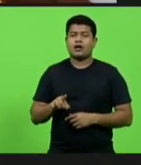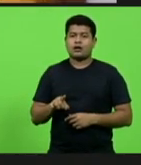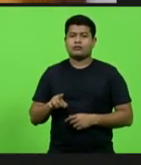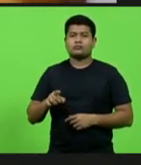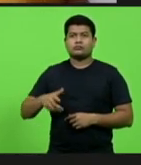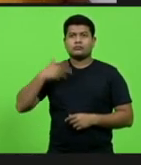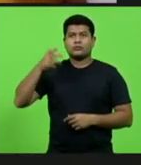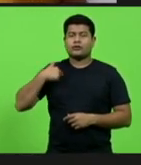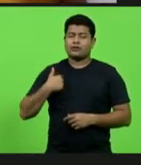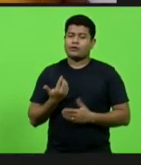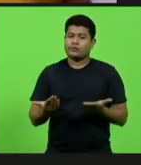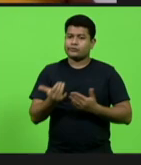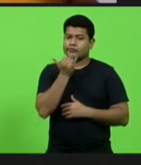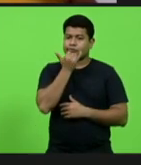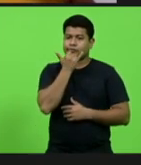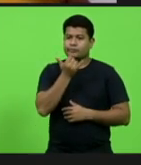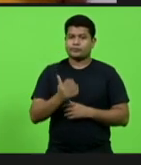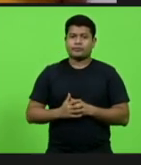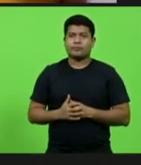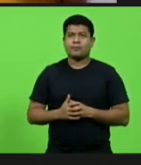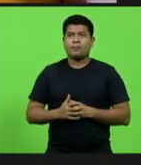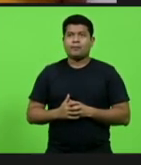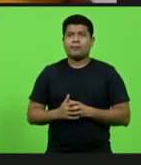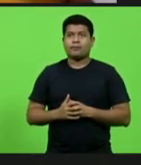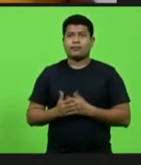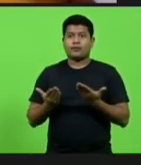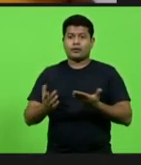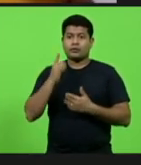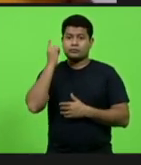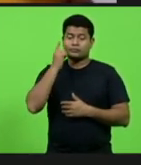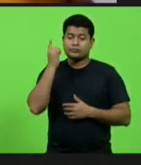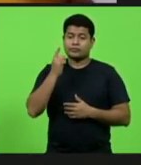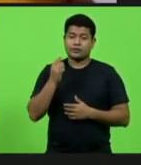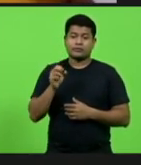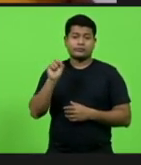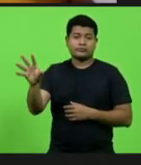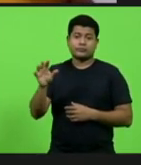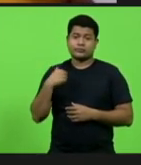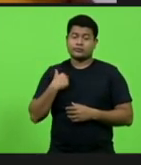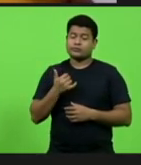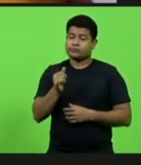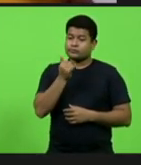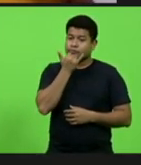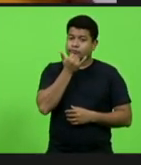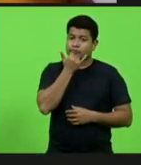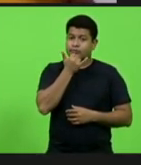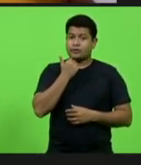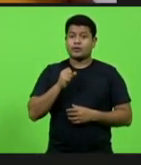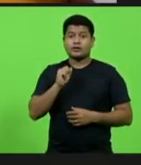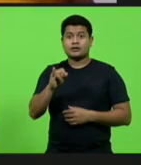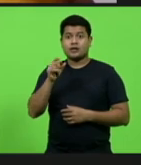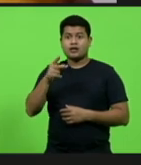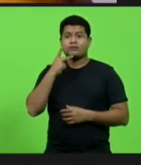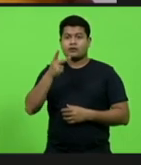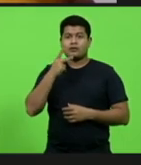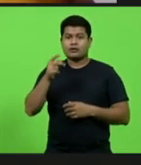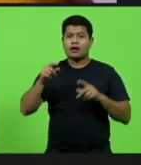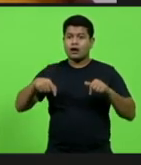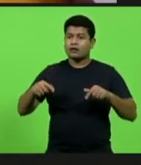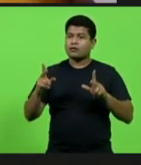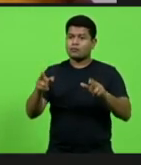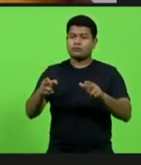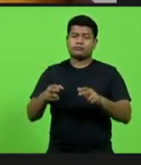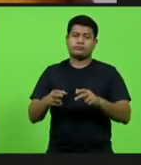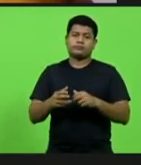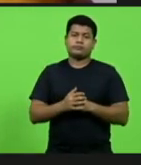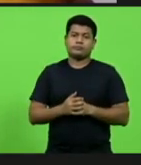não poder falar, né? E se o deputado saiu, eu lamento, mas se ele estivesse aqui, eu faria a mesma fala com ele. Então, eu